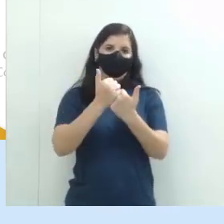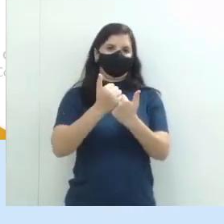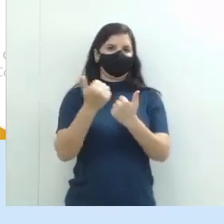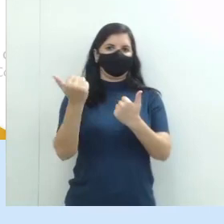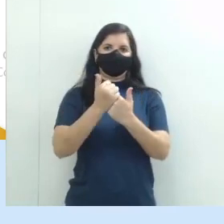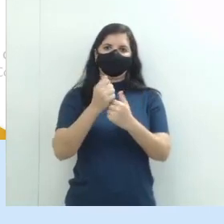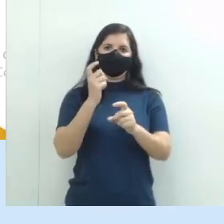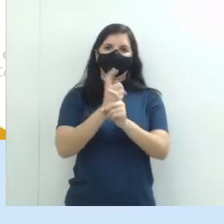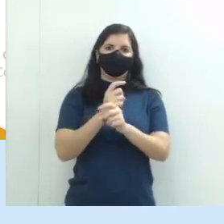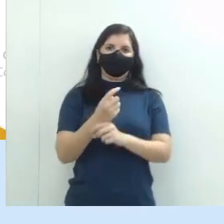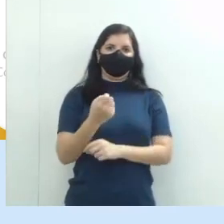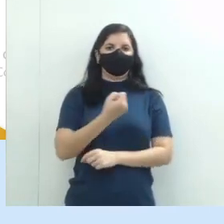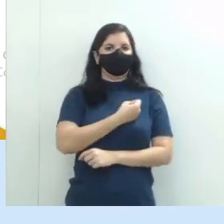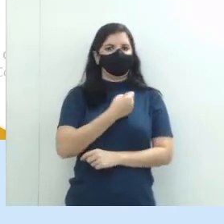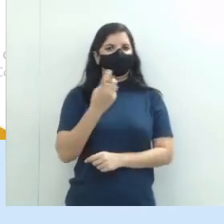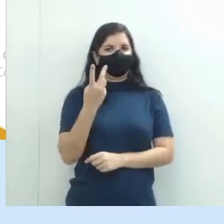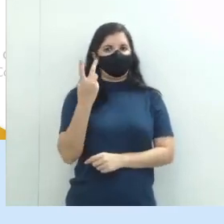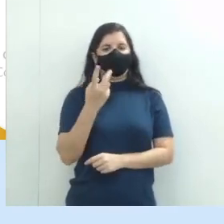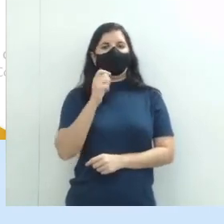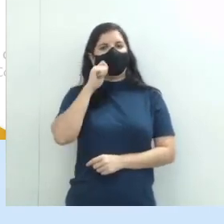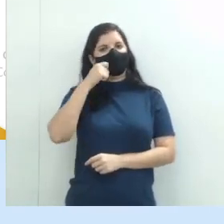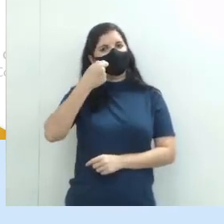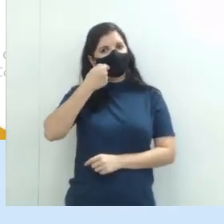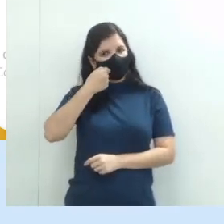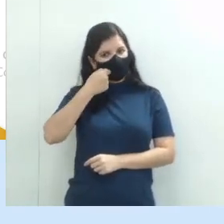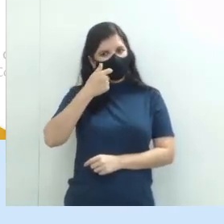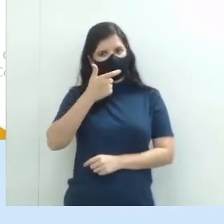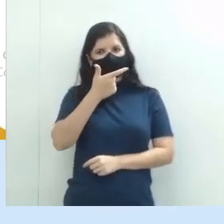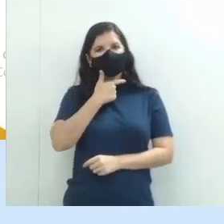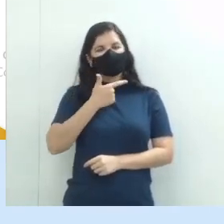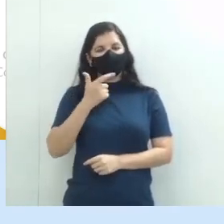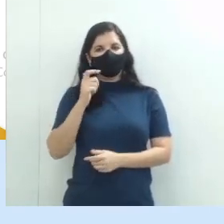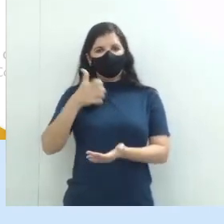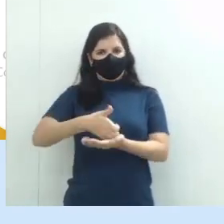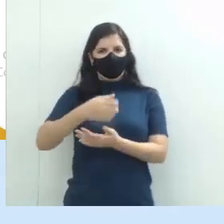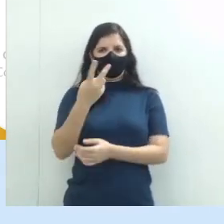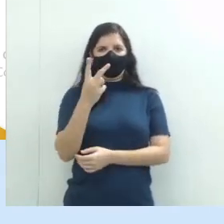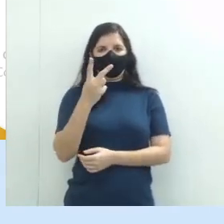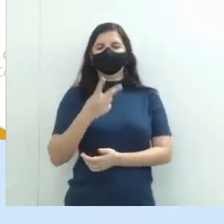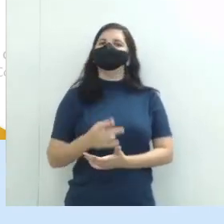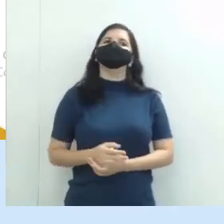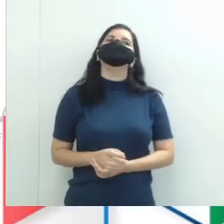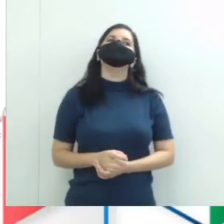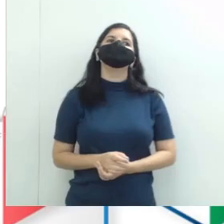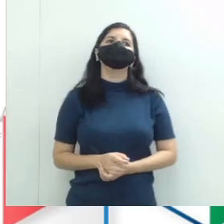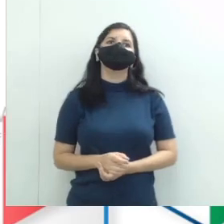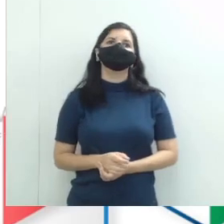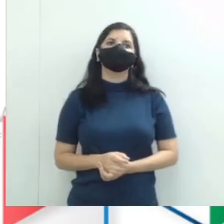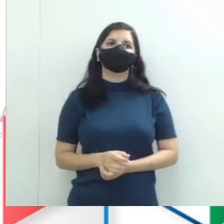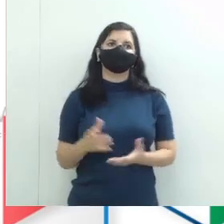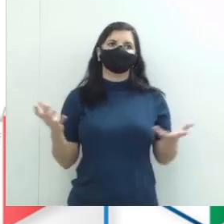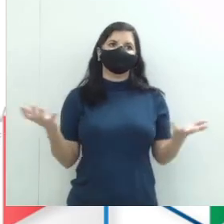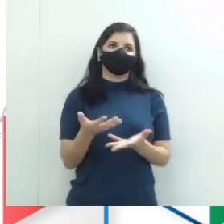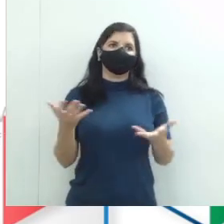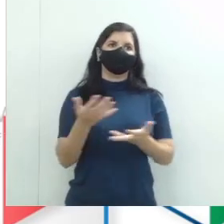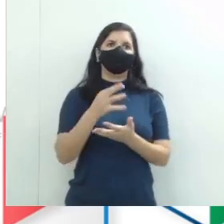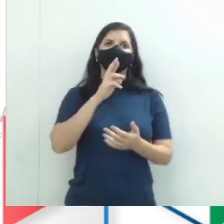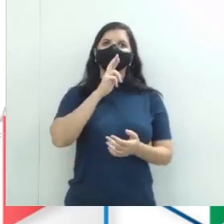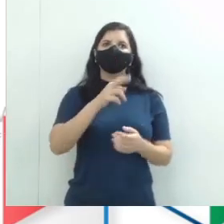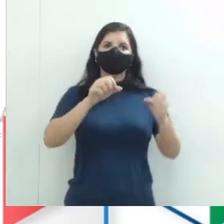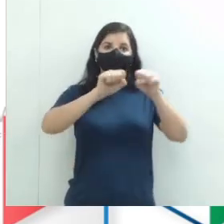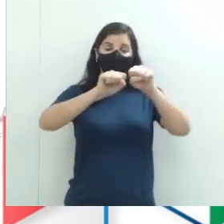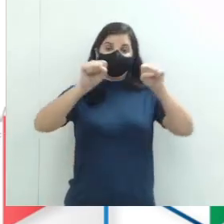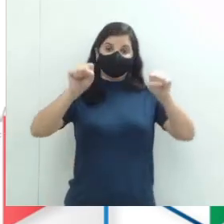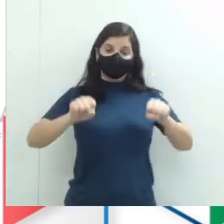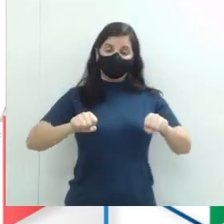e encontrar o valor, ou seja, o pão de queijo vale R$2, tá? Segue comigo. Agora, resolver o segundo